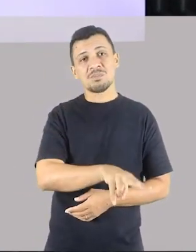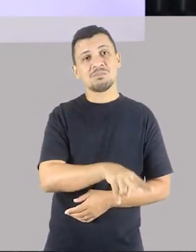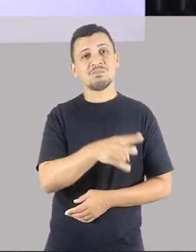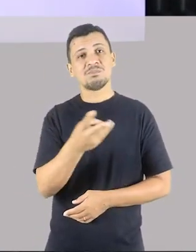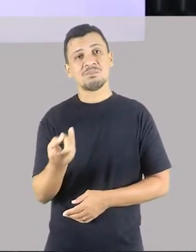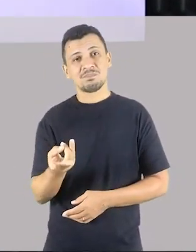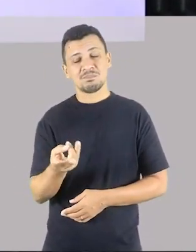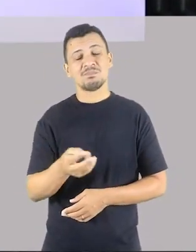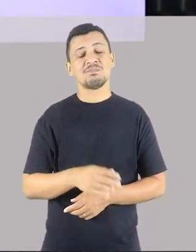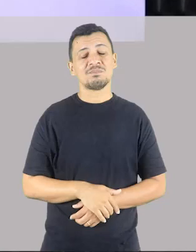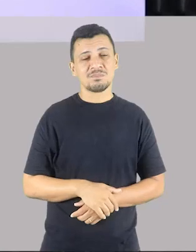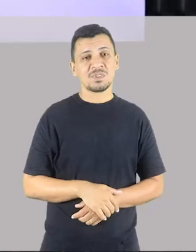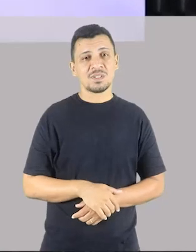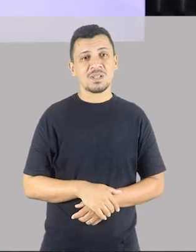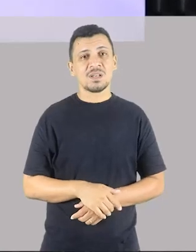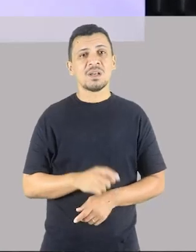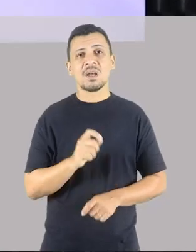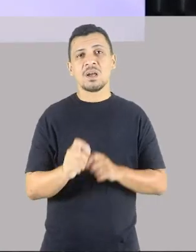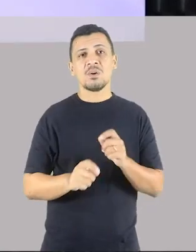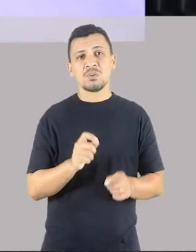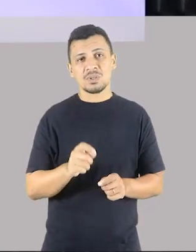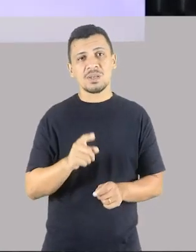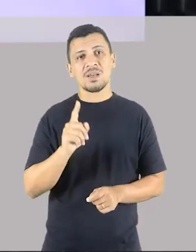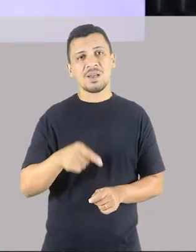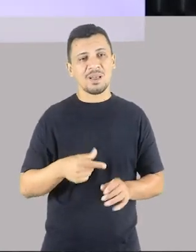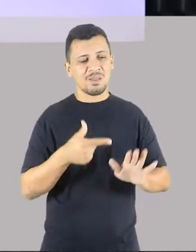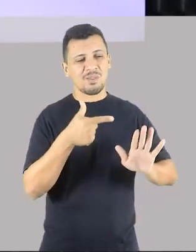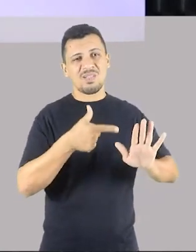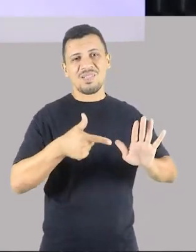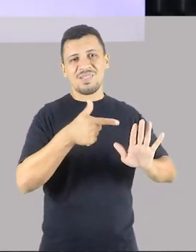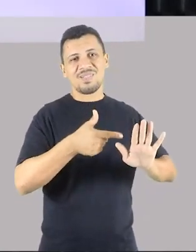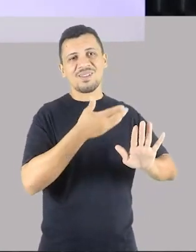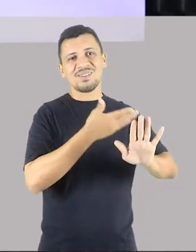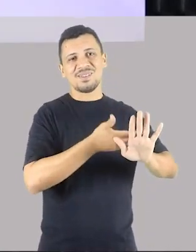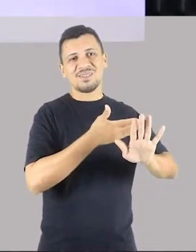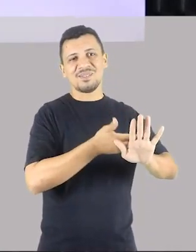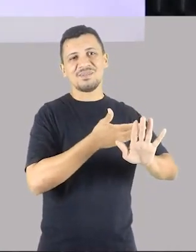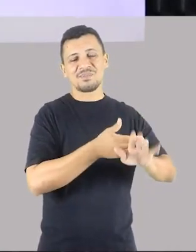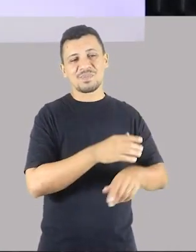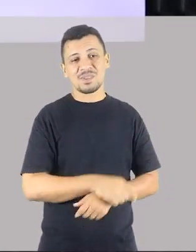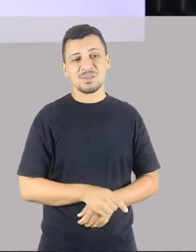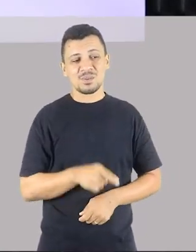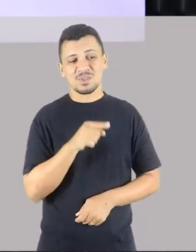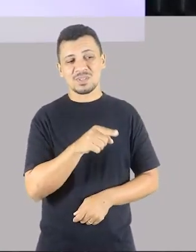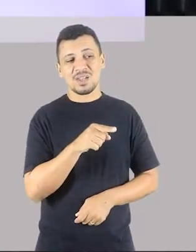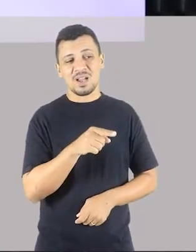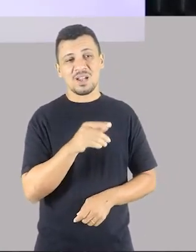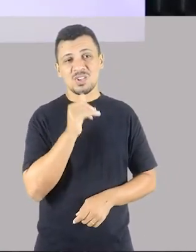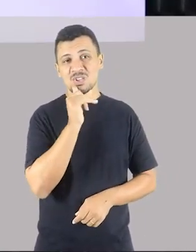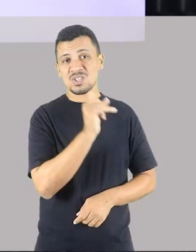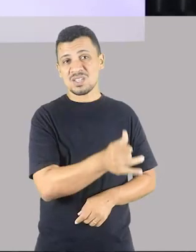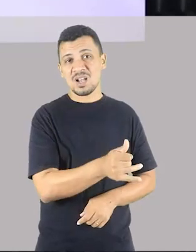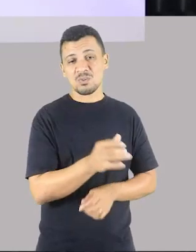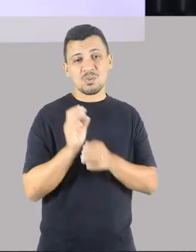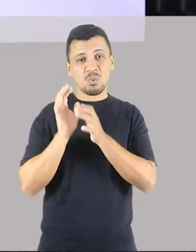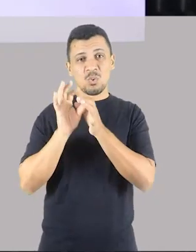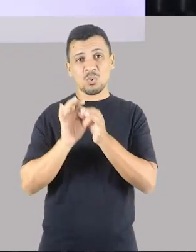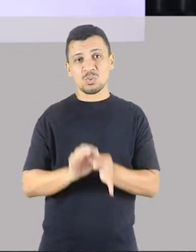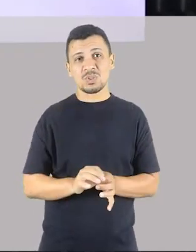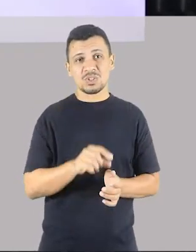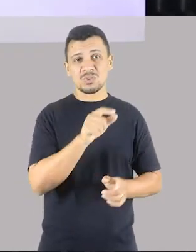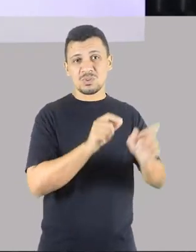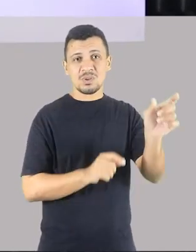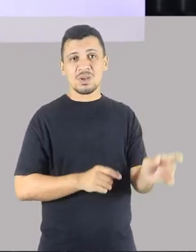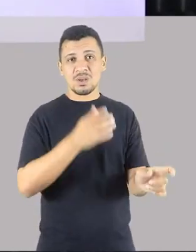né? E nesse sentido você está sendo irônico. Você é irônico quando você diz algo, mas o contexto, seu